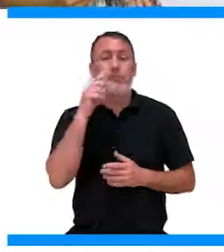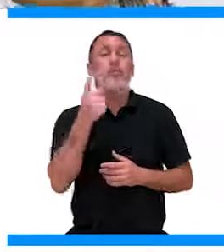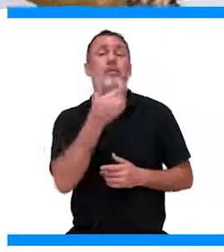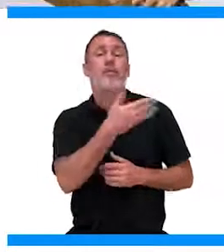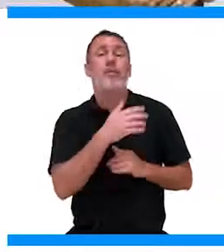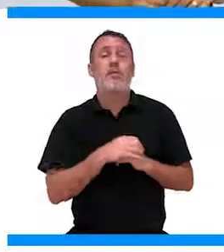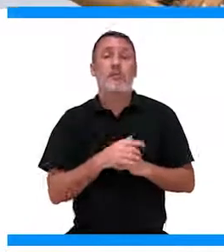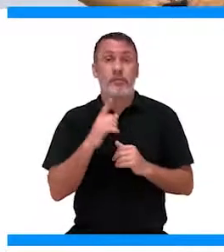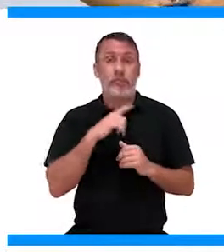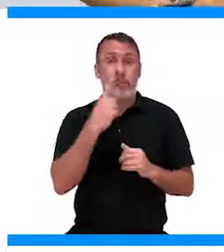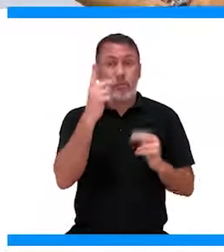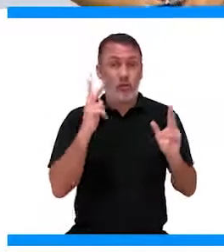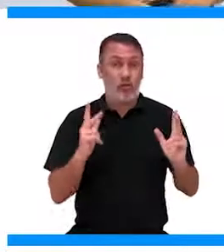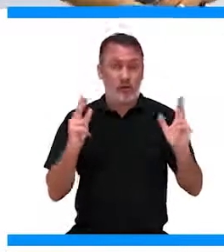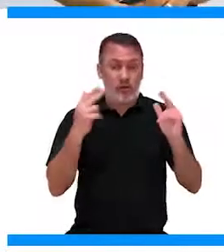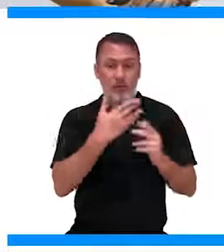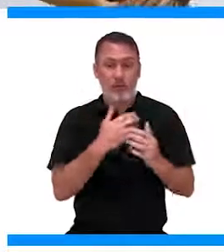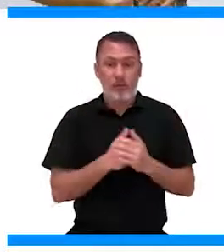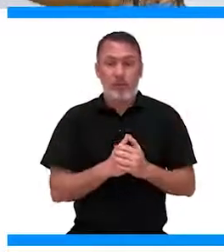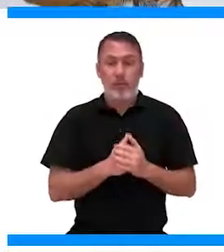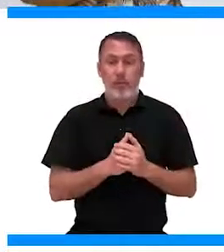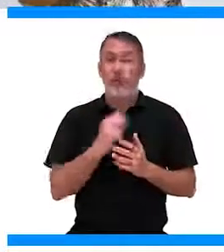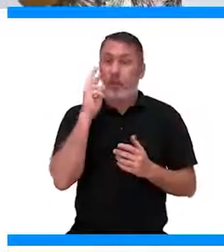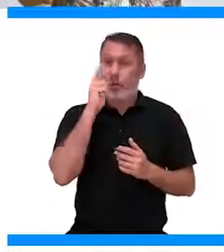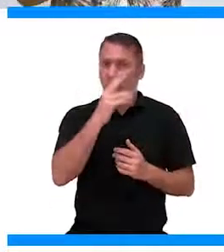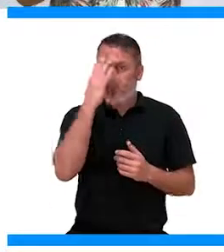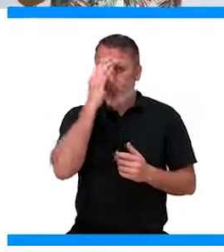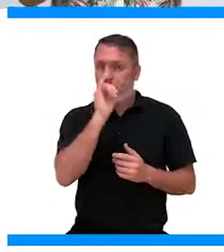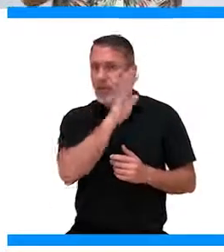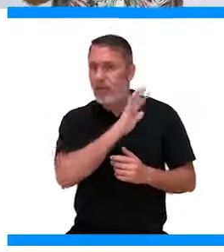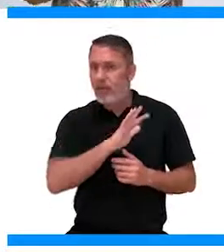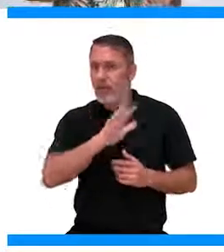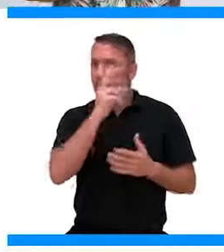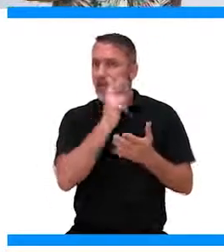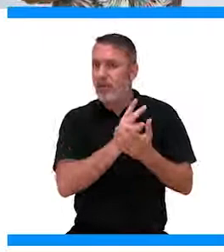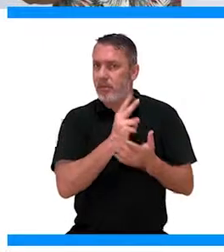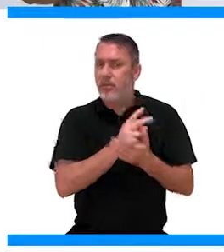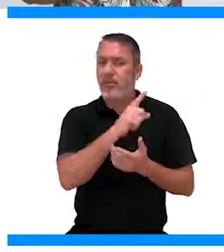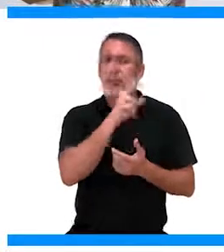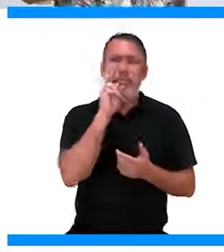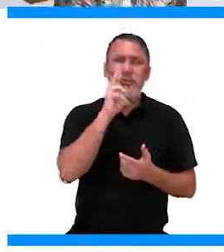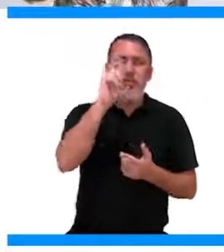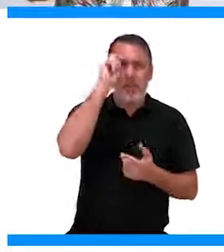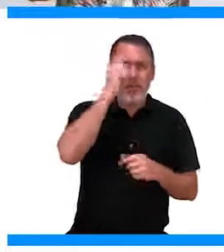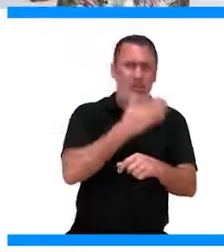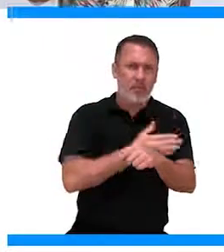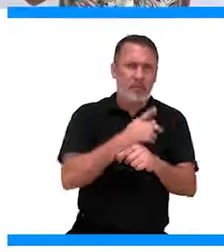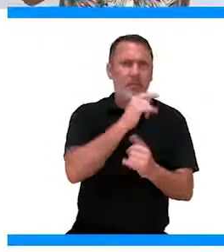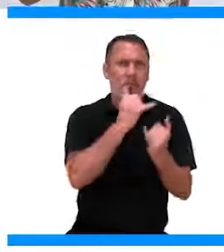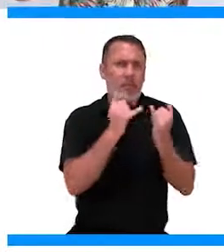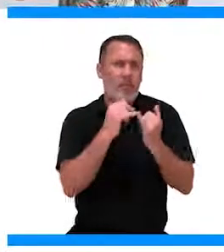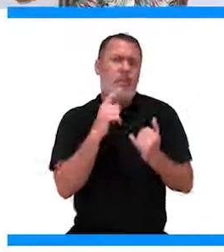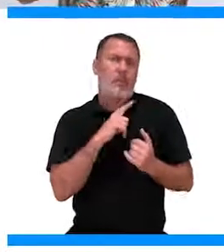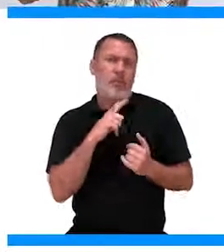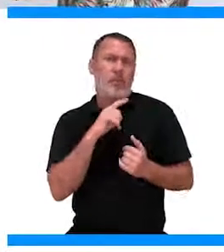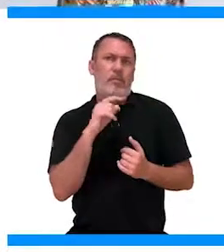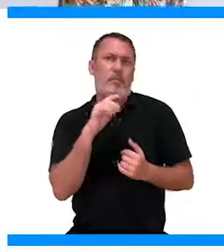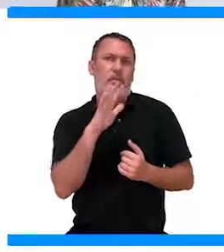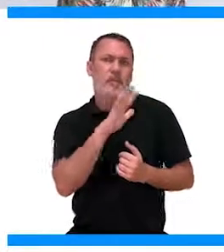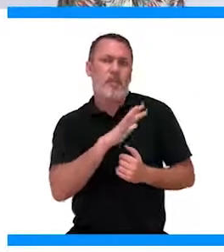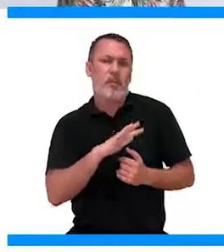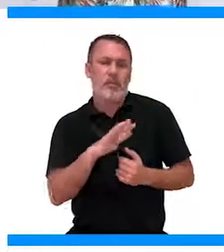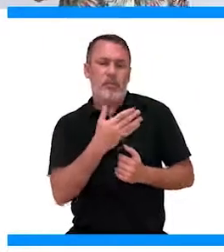primeira aqui, que a gente tem uma tirinha, né? A gente tem que observar aí tudo. Mesmo sendo em preto e branco, a gente tem aí